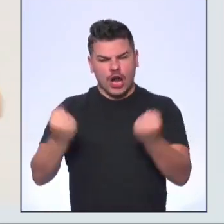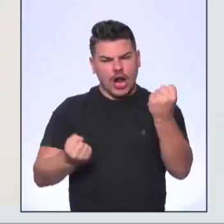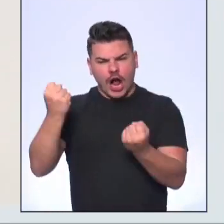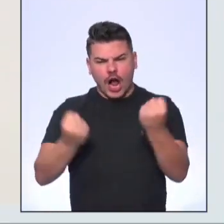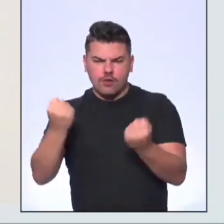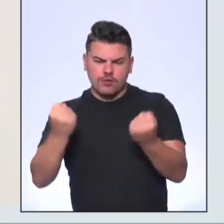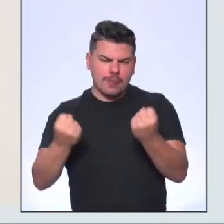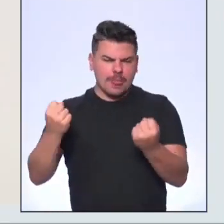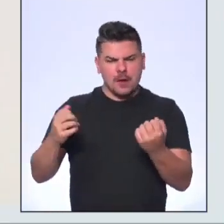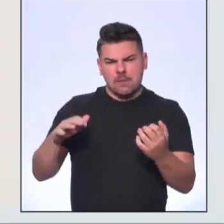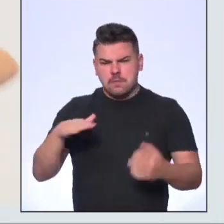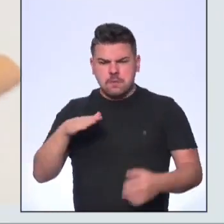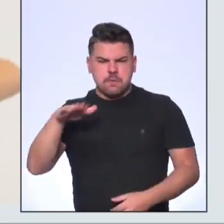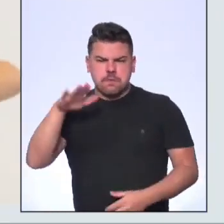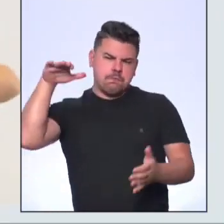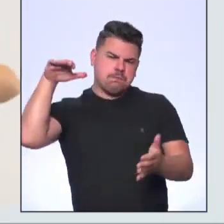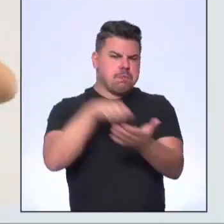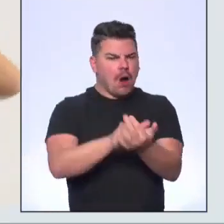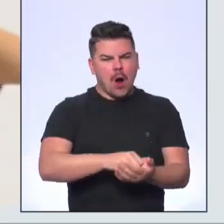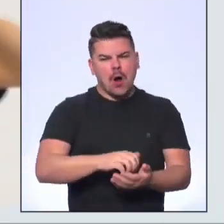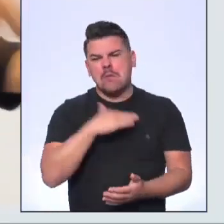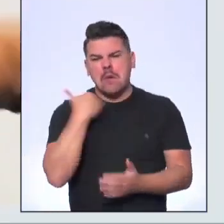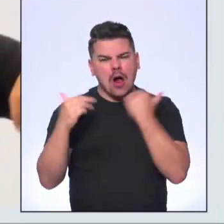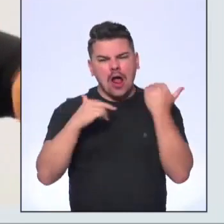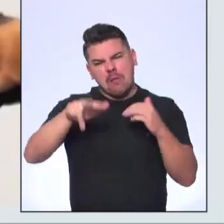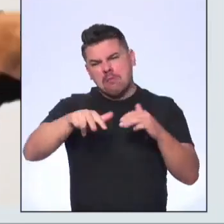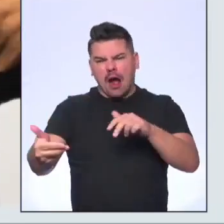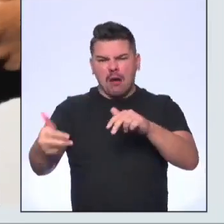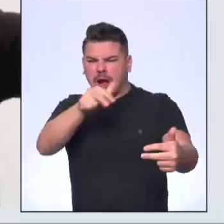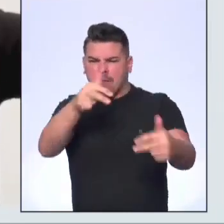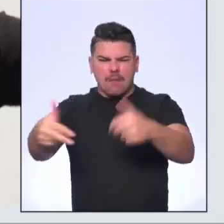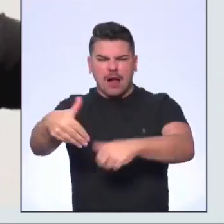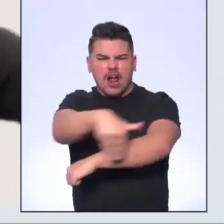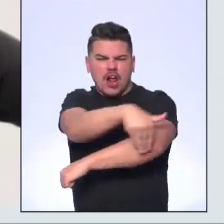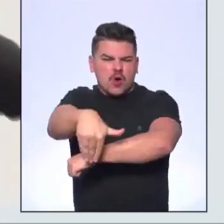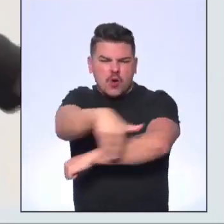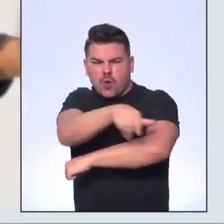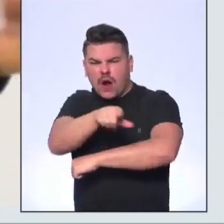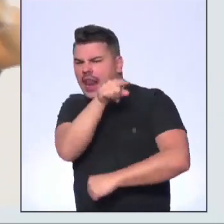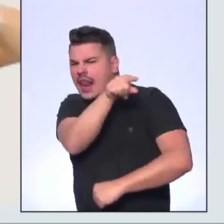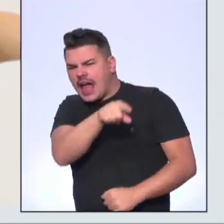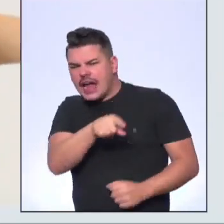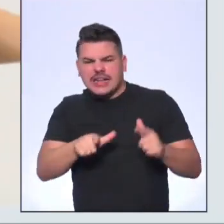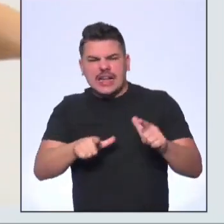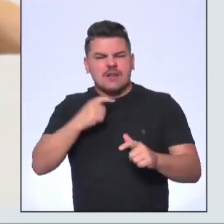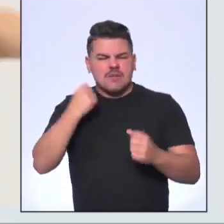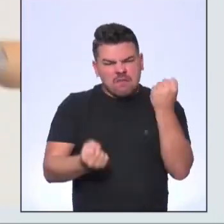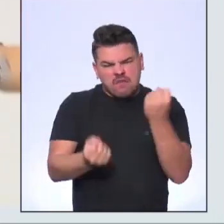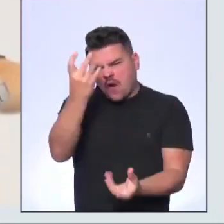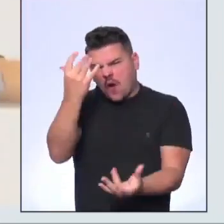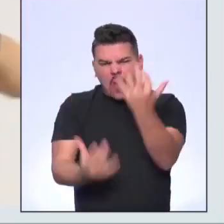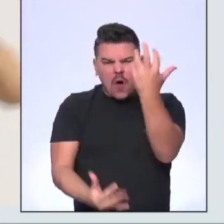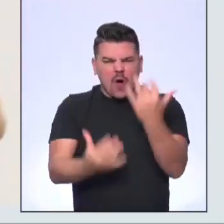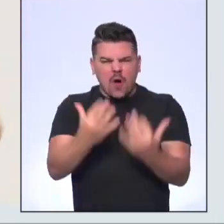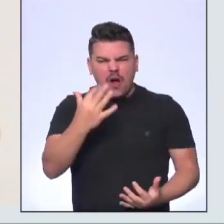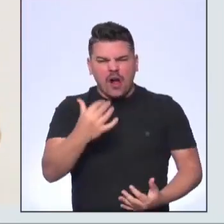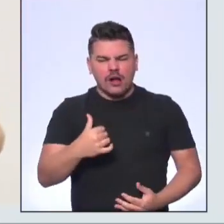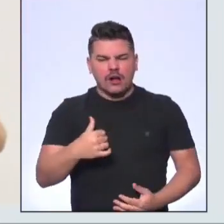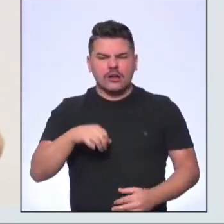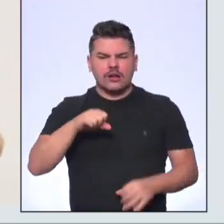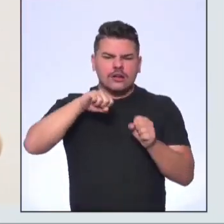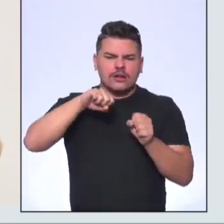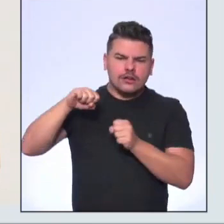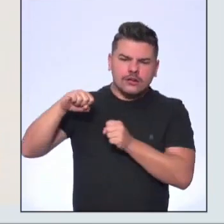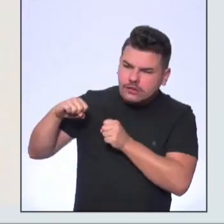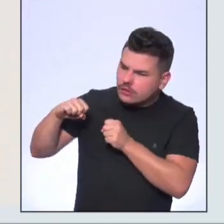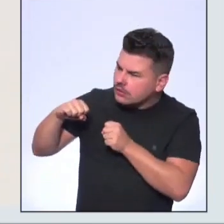tem vítimas na rua tal, próximo do local tal, tem um carro pegando fogo e tal. E aí você olha e fala,